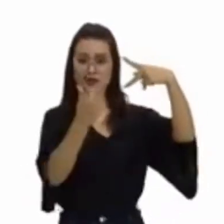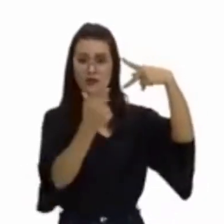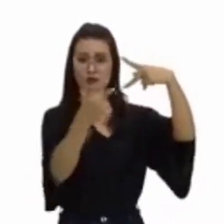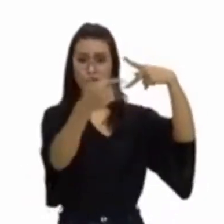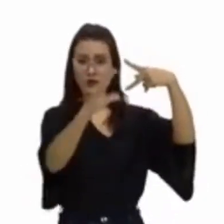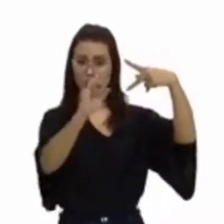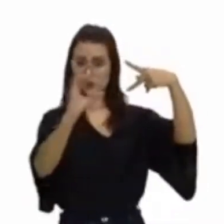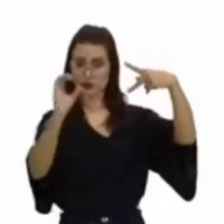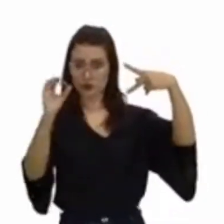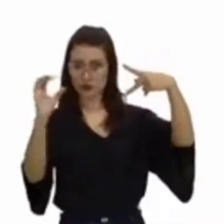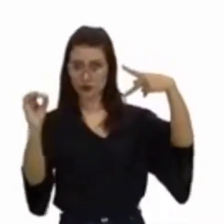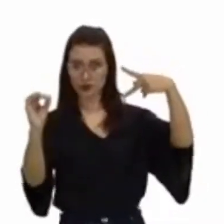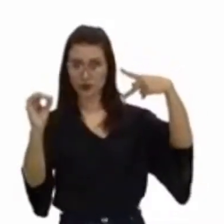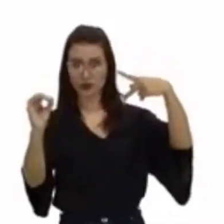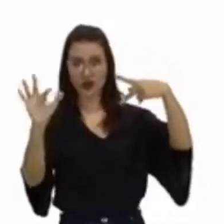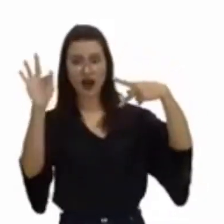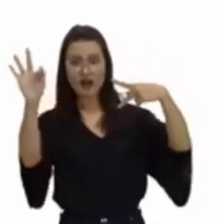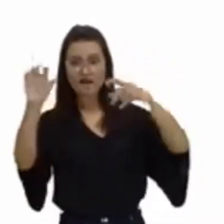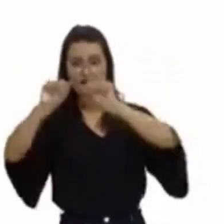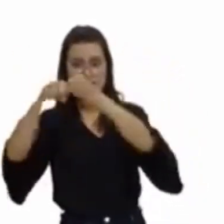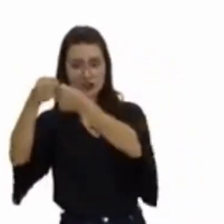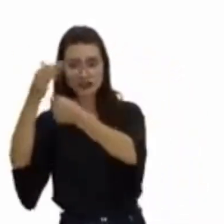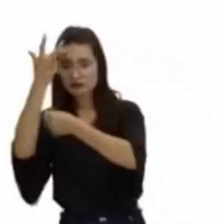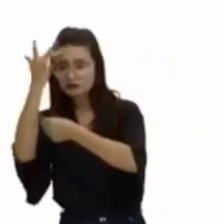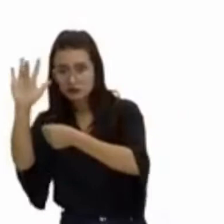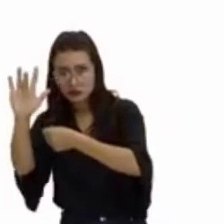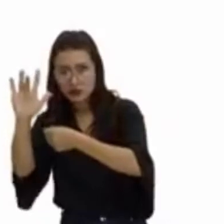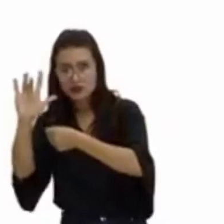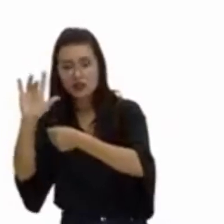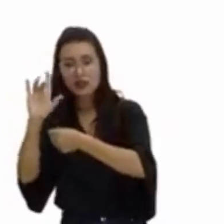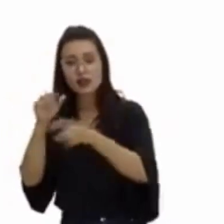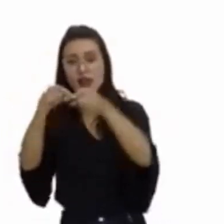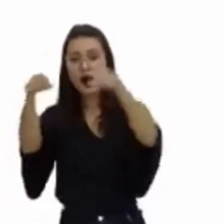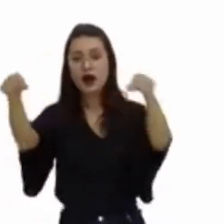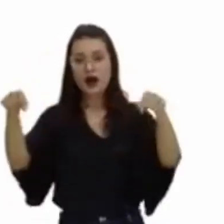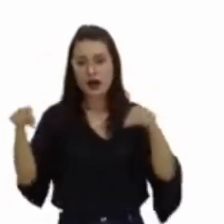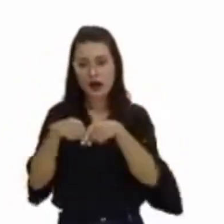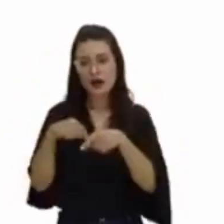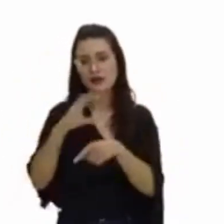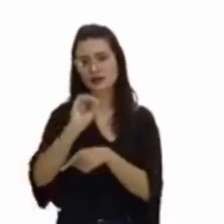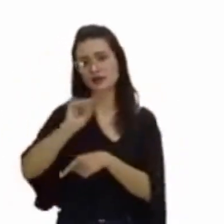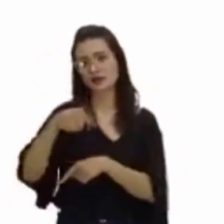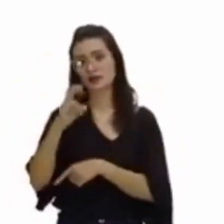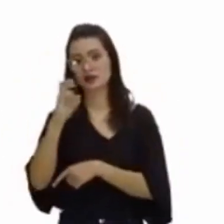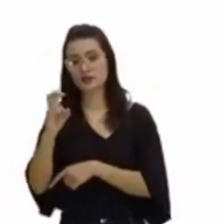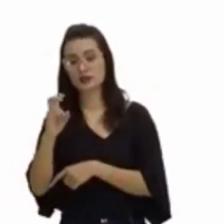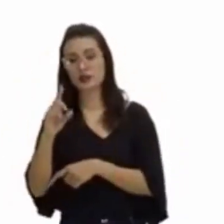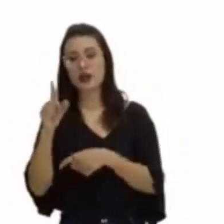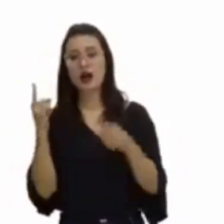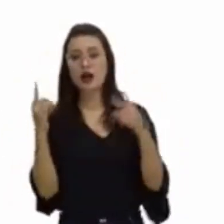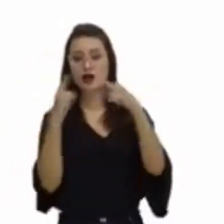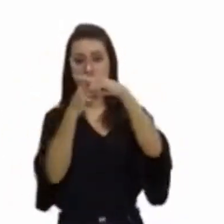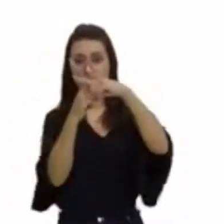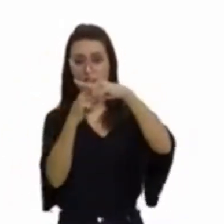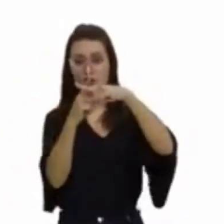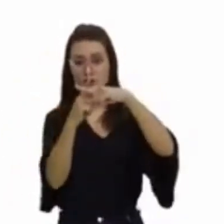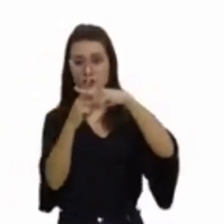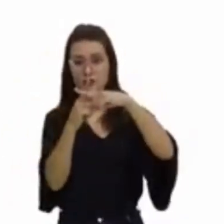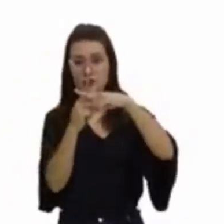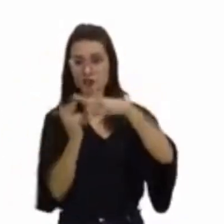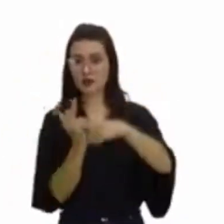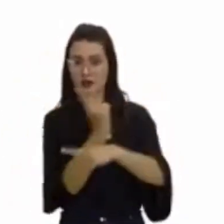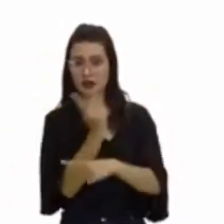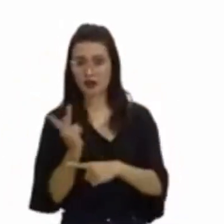A força nós não temos e a área vale 0,5. Multiplicando aqui o cruz credo,